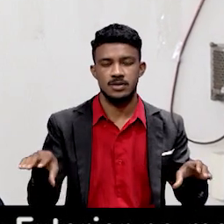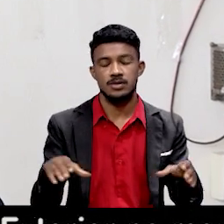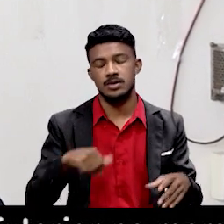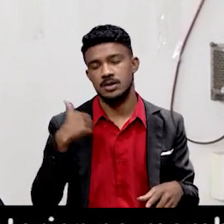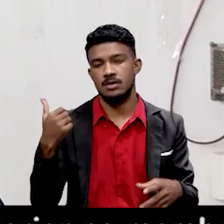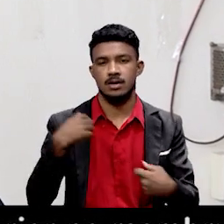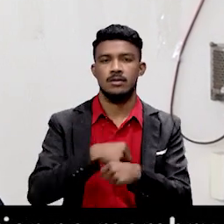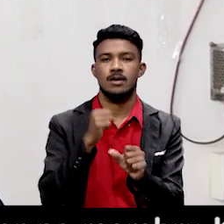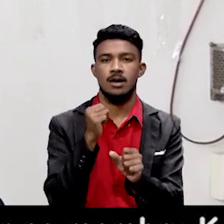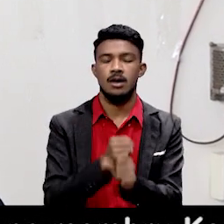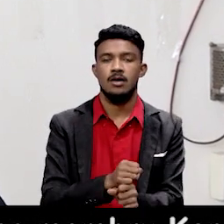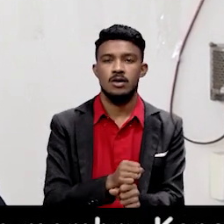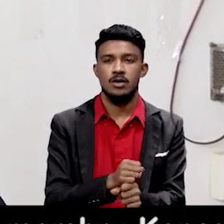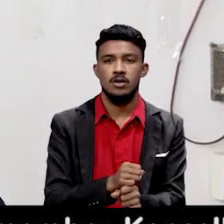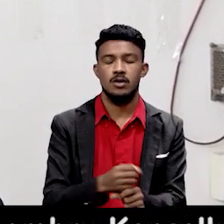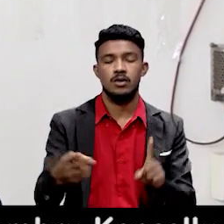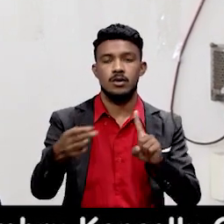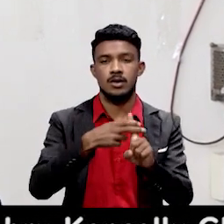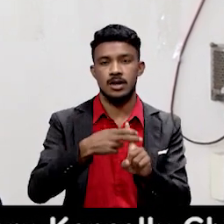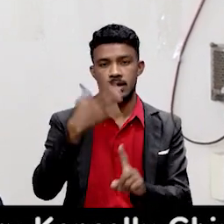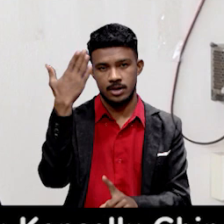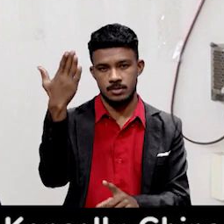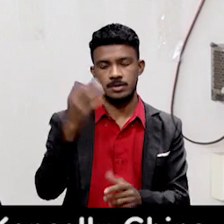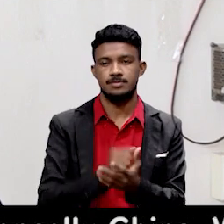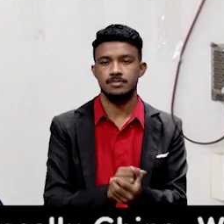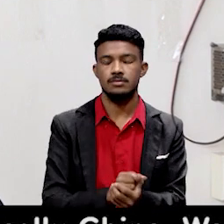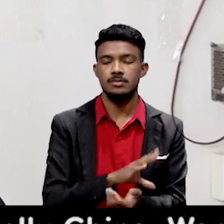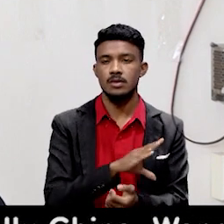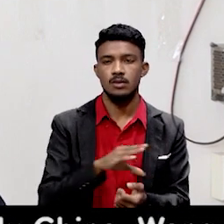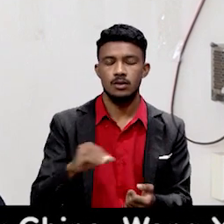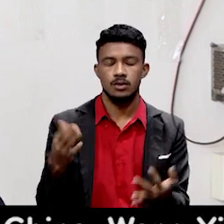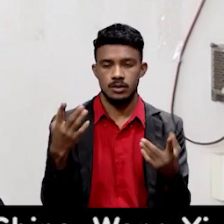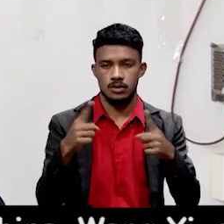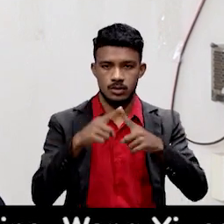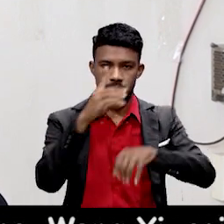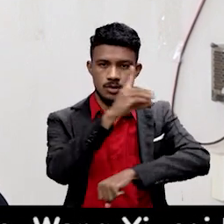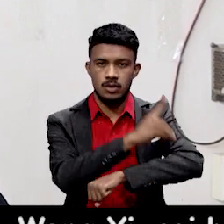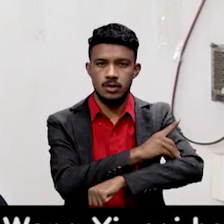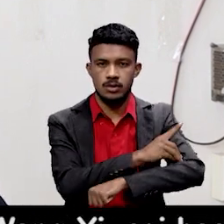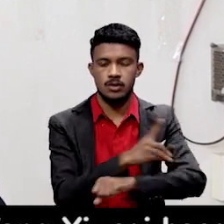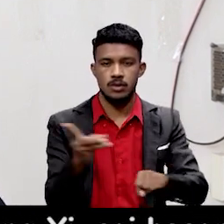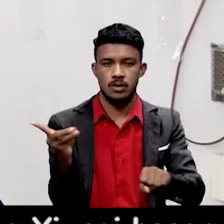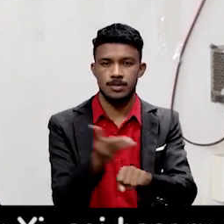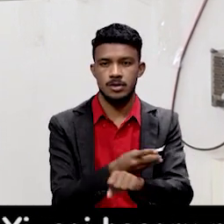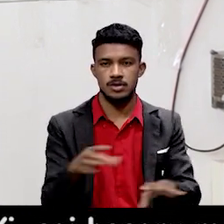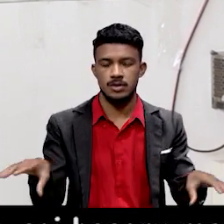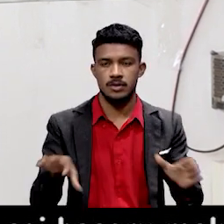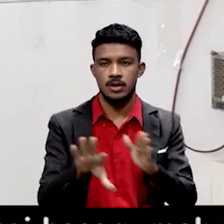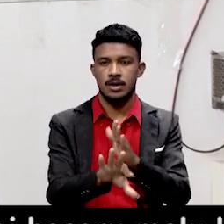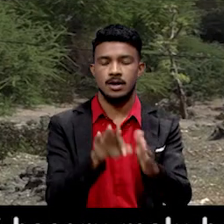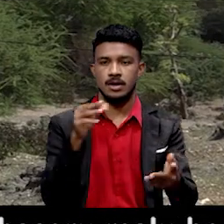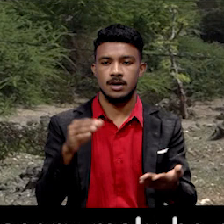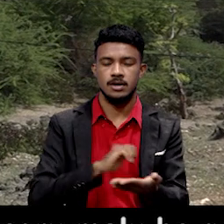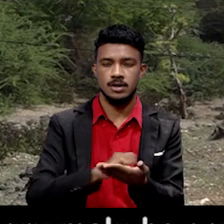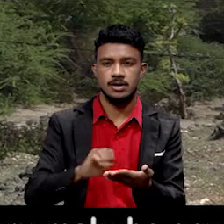halo construção hotel e renovar. Infelizmente estou em Loron, documento do projeto atu reta licença ambiental se dá